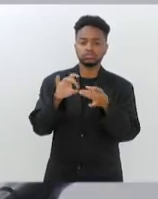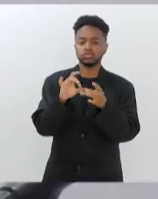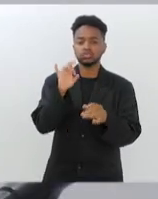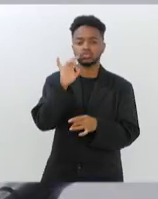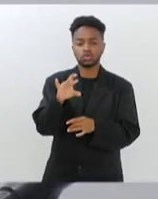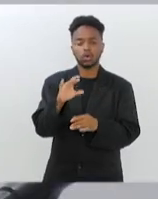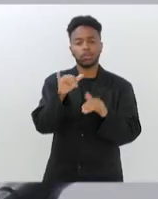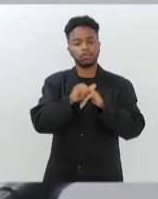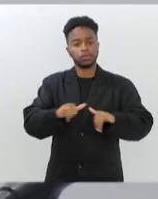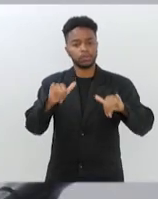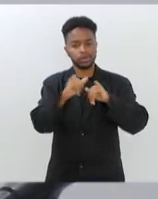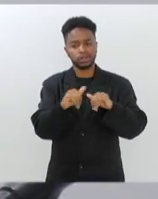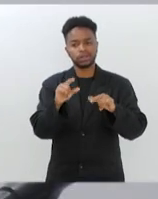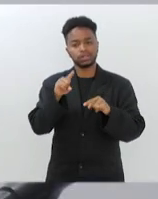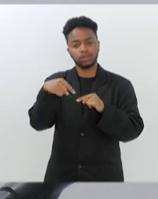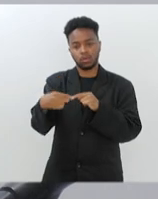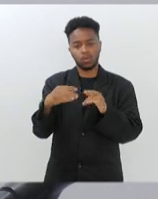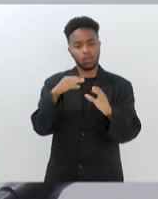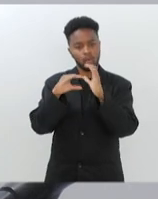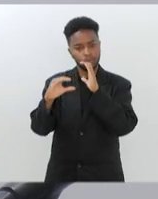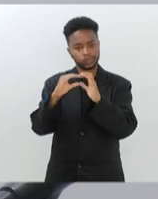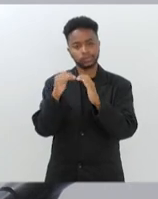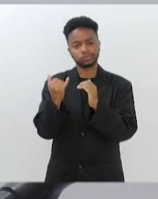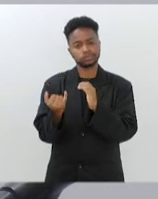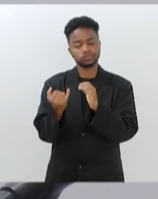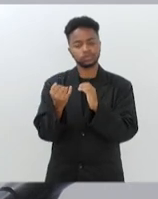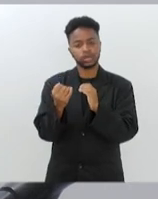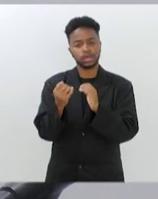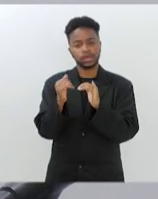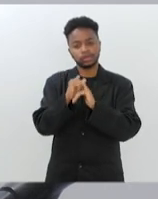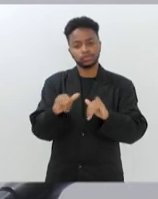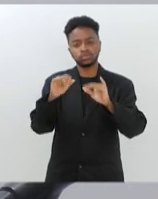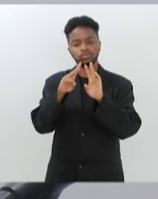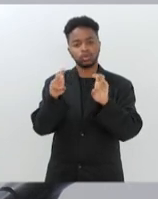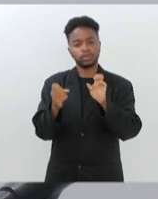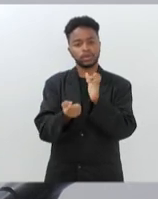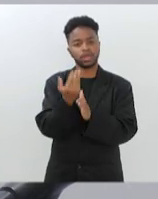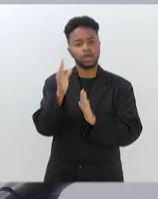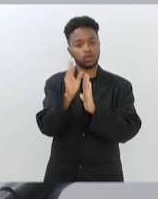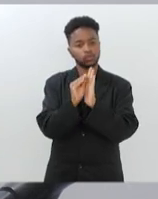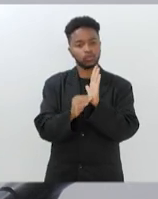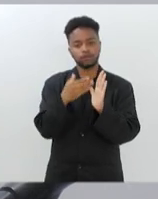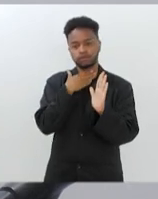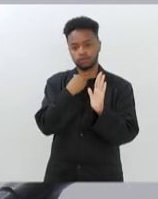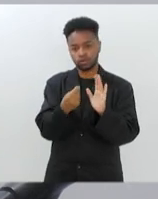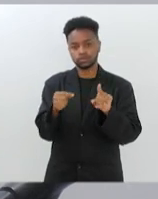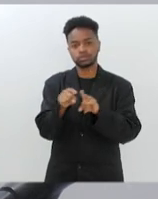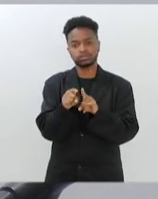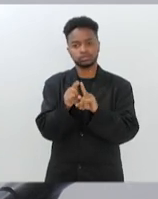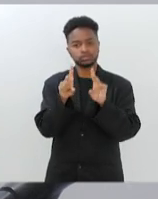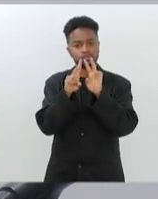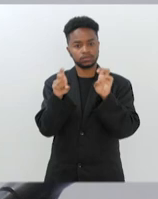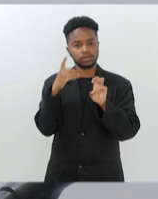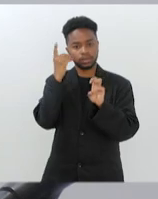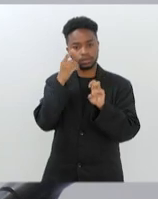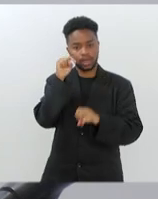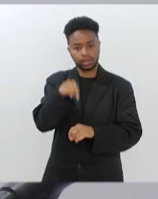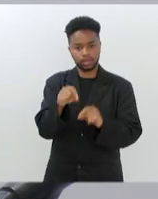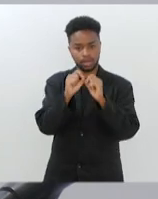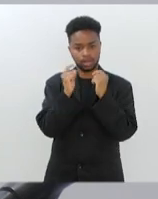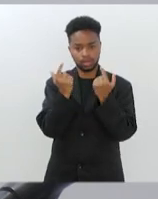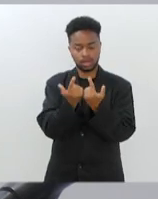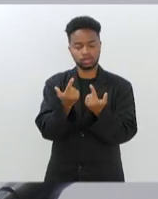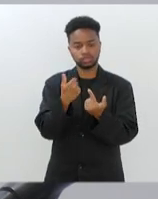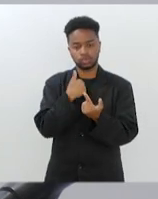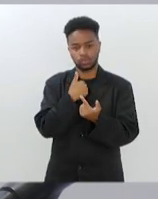eventuais que vai ser um ponto abordado geração de conteúdo falso inclusive no que diz respeito a deputados dessa casa eu vou me